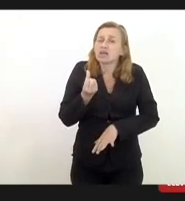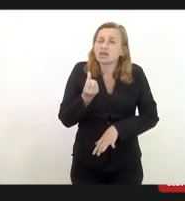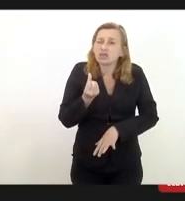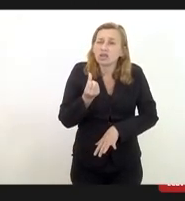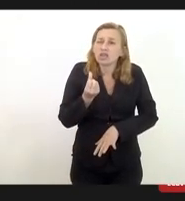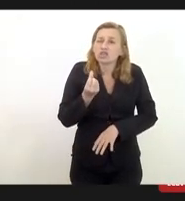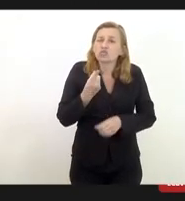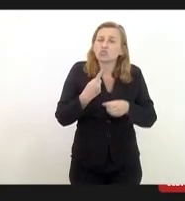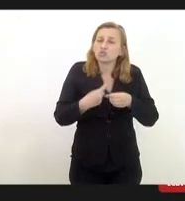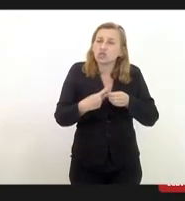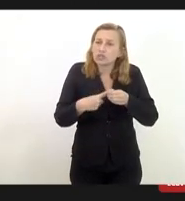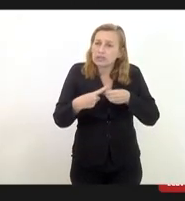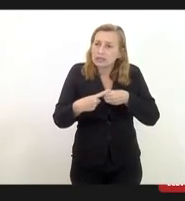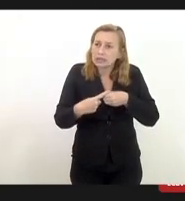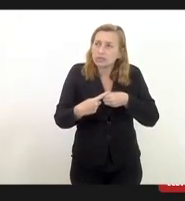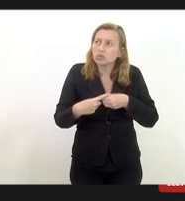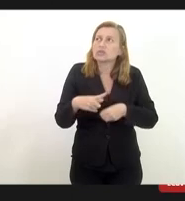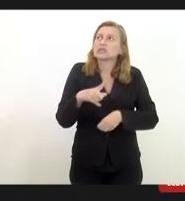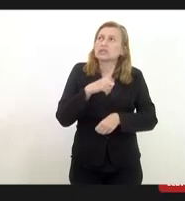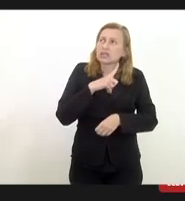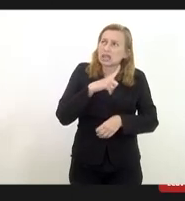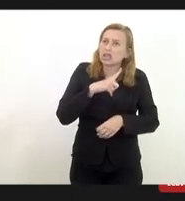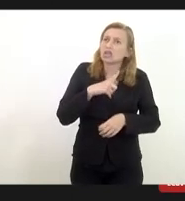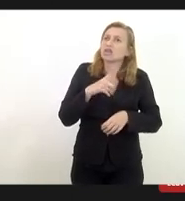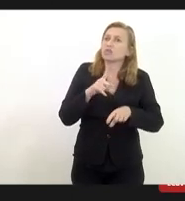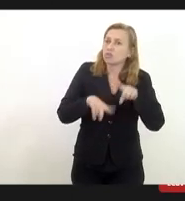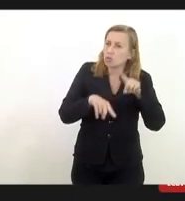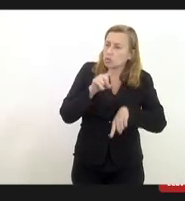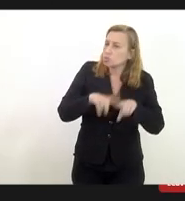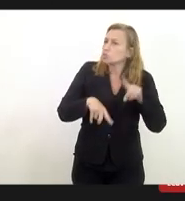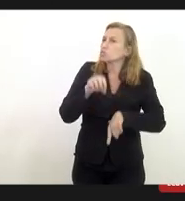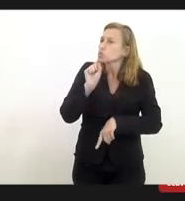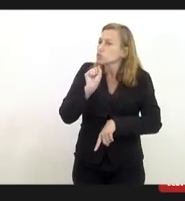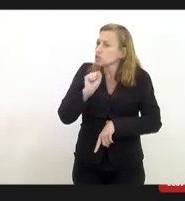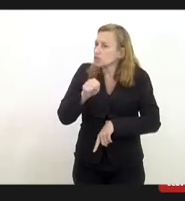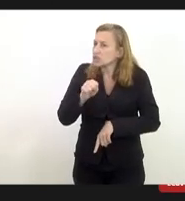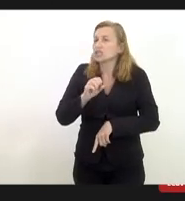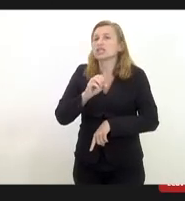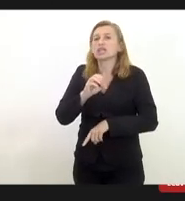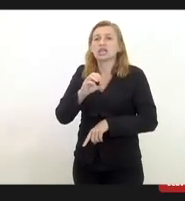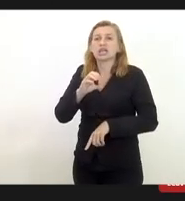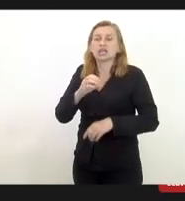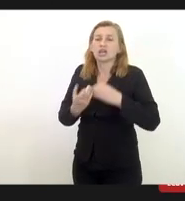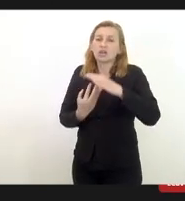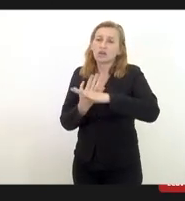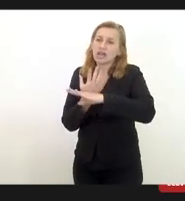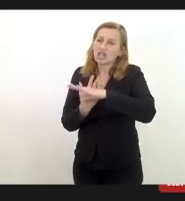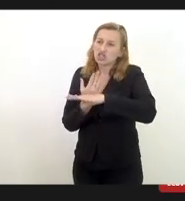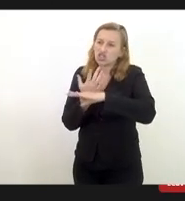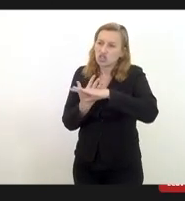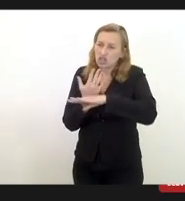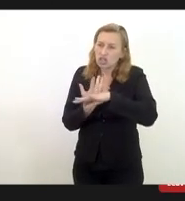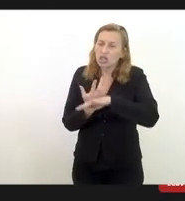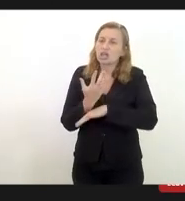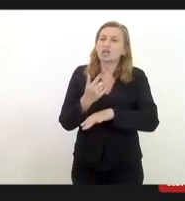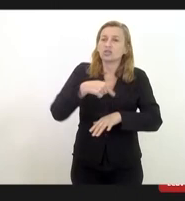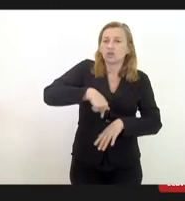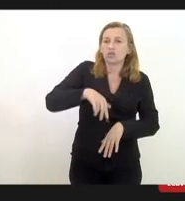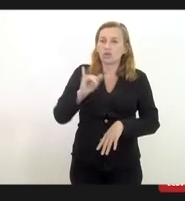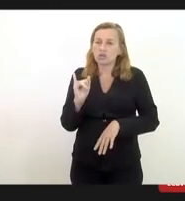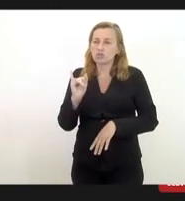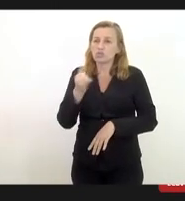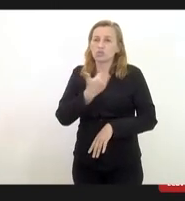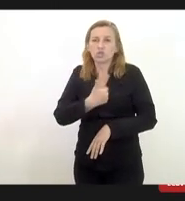seis municípios que têm esse equipamento, né? Que é Caxias, Nova Iguaçu, São João...